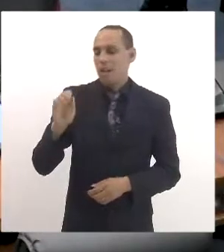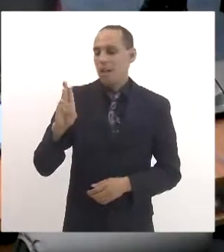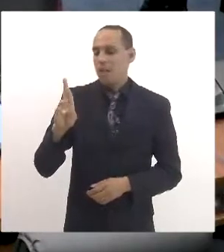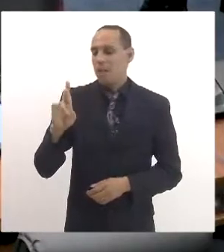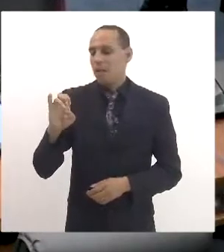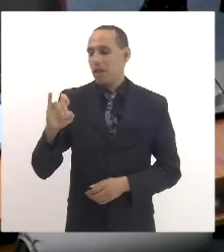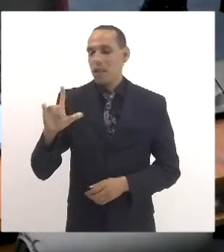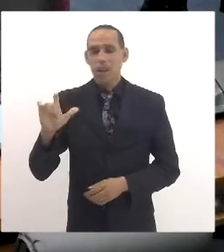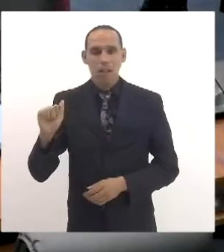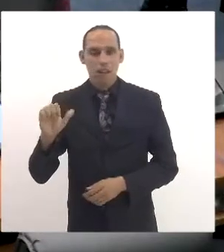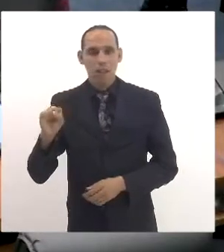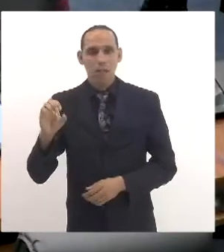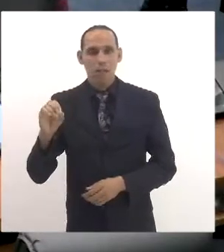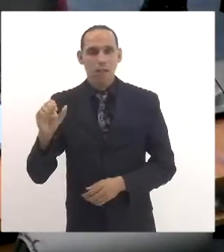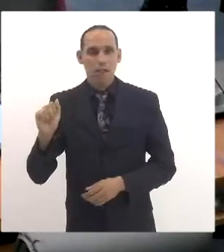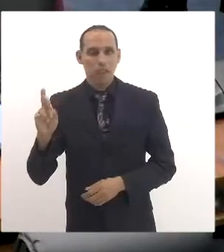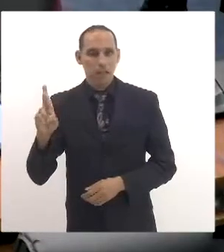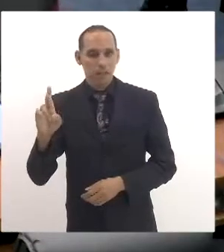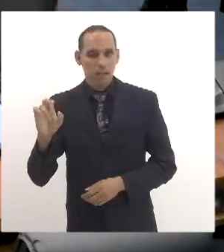favor.